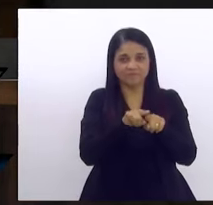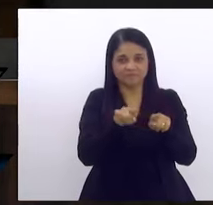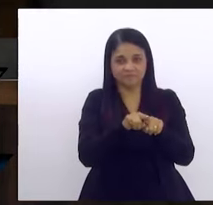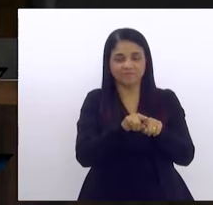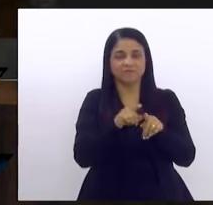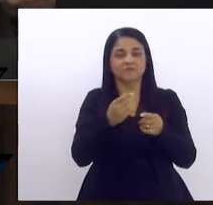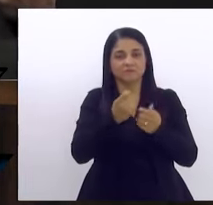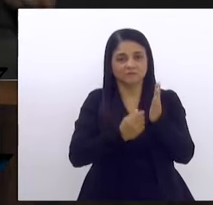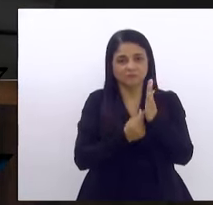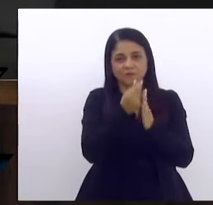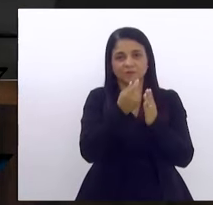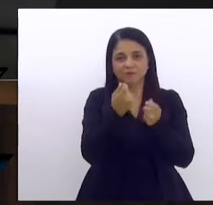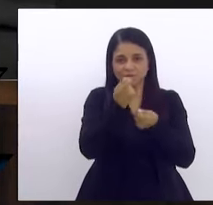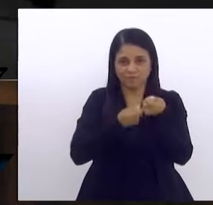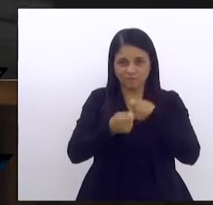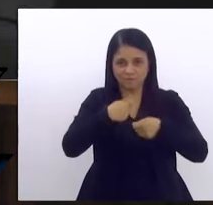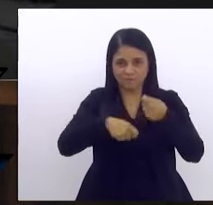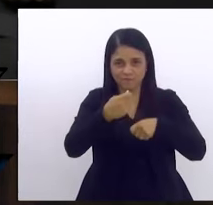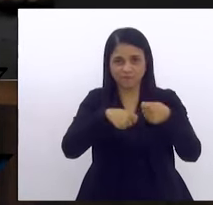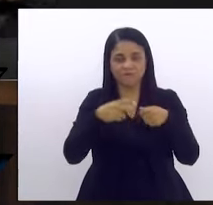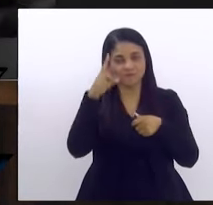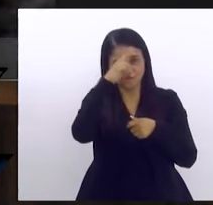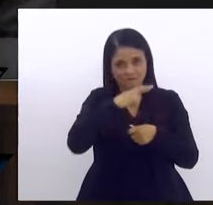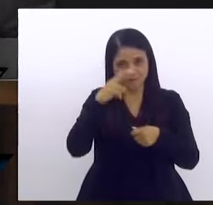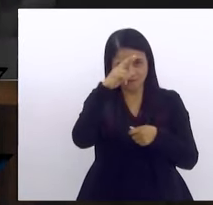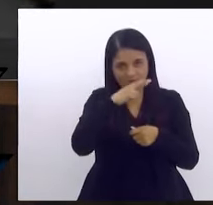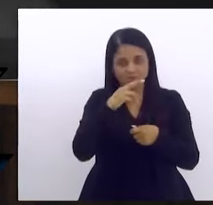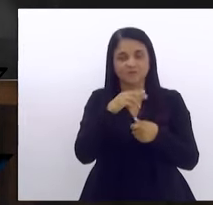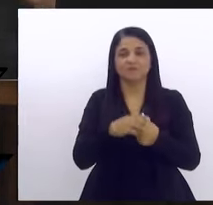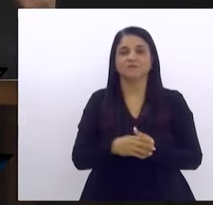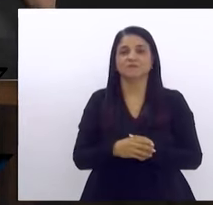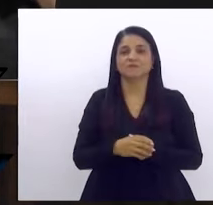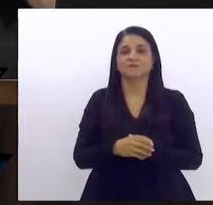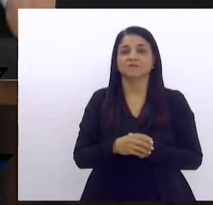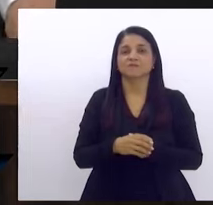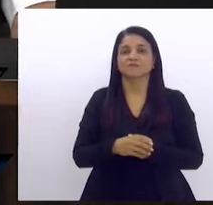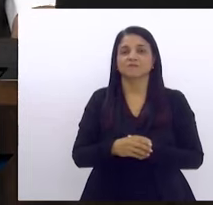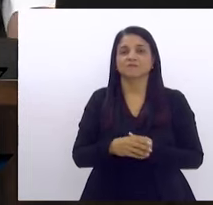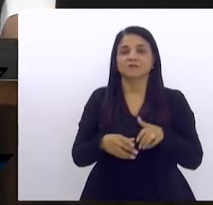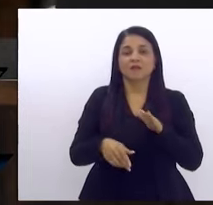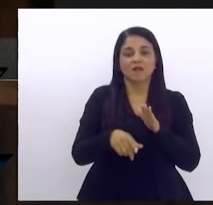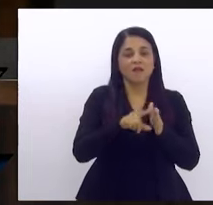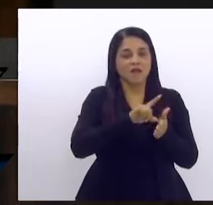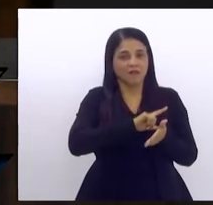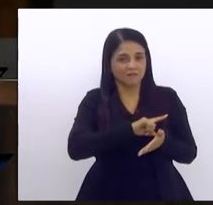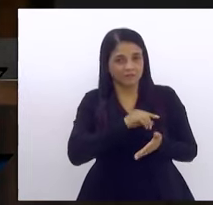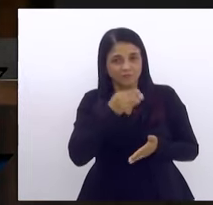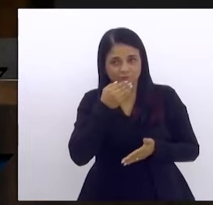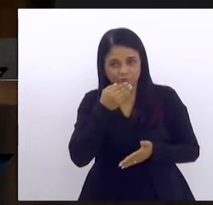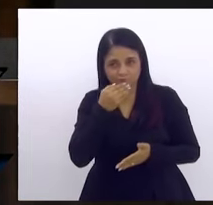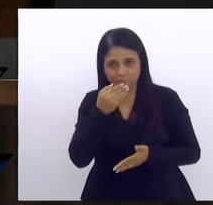Orçamento, Finanças, Fiscalização Financeira e Controle. Antes de pedir